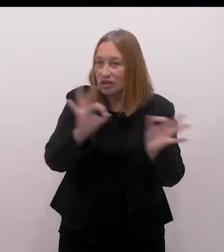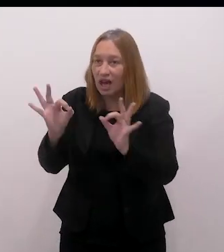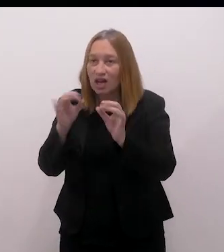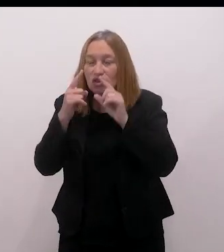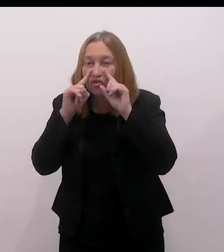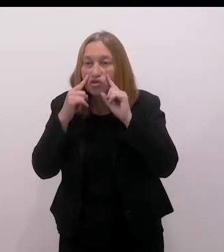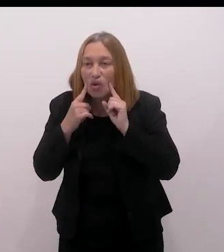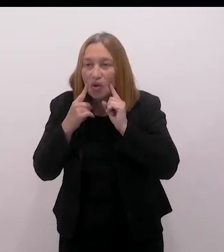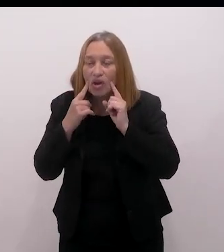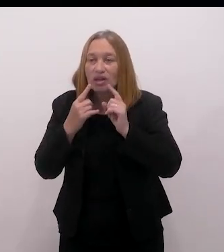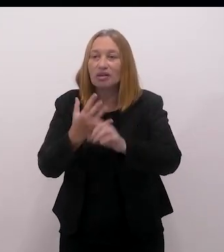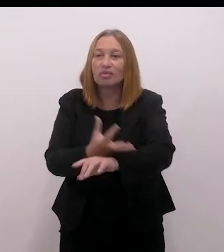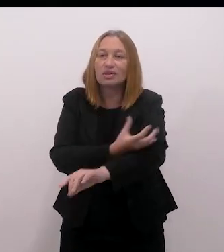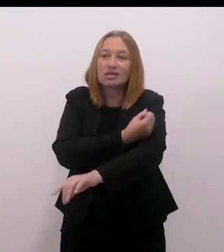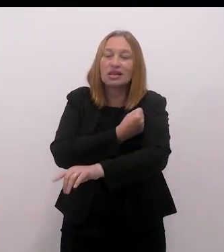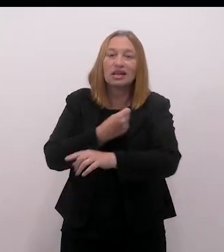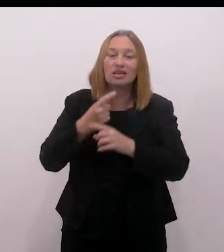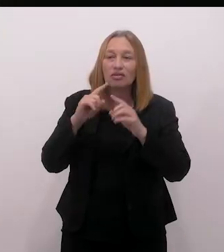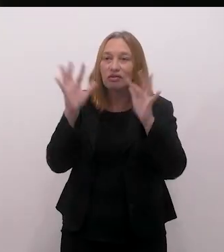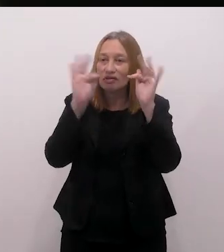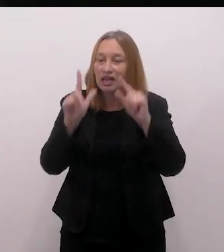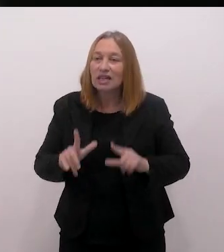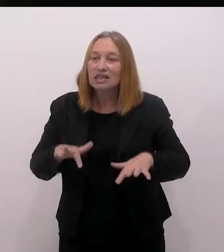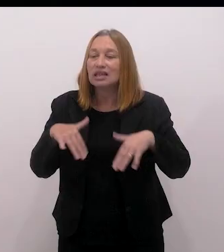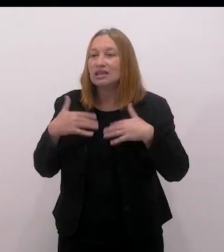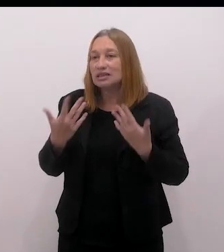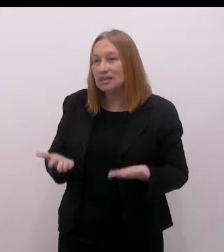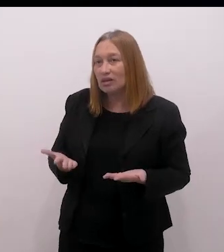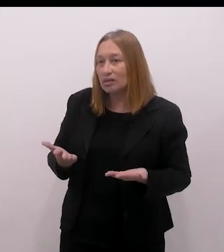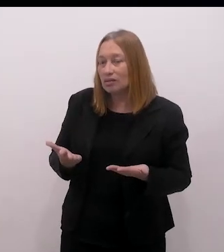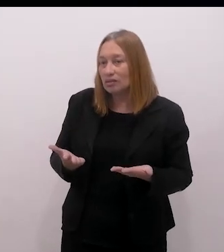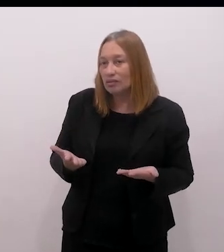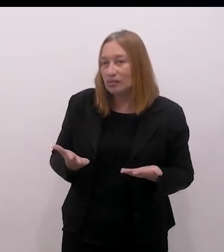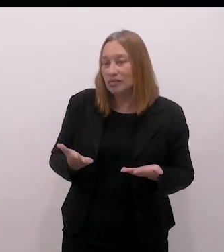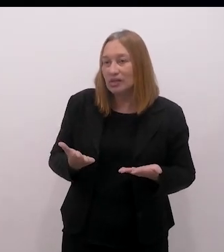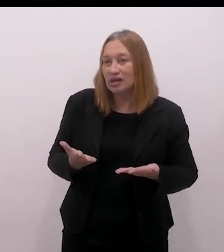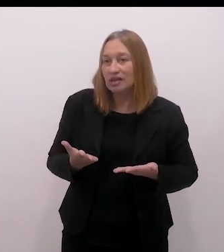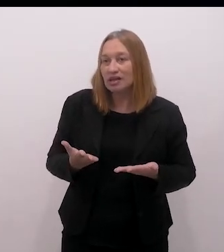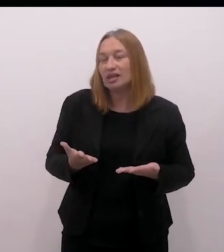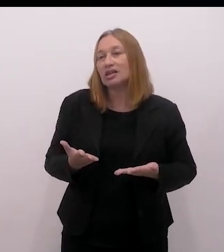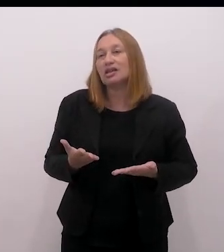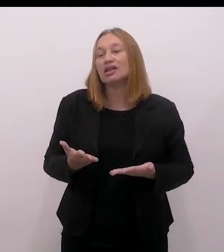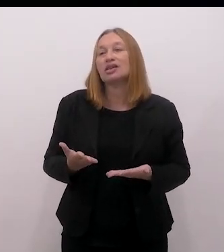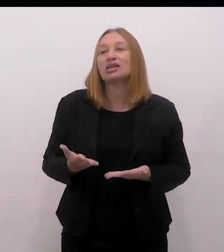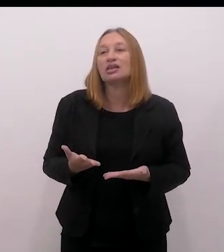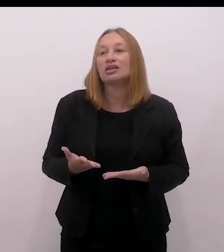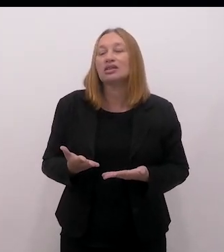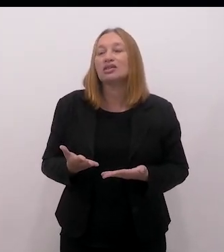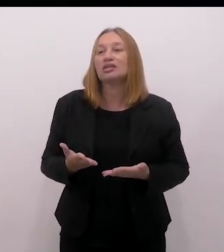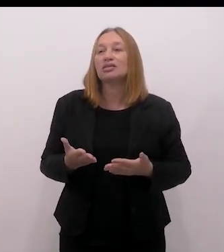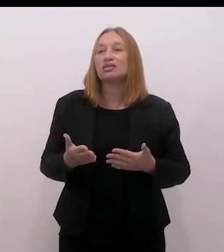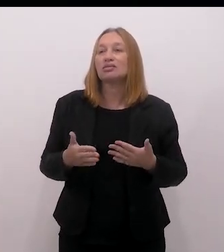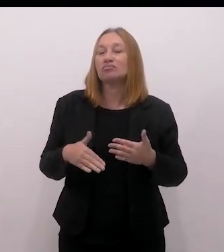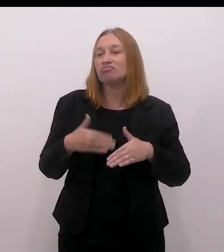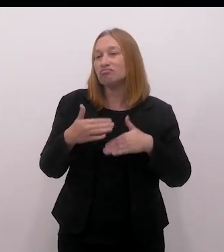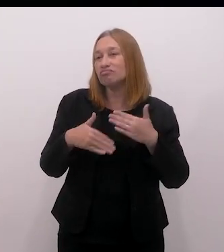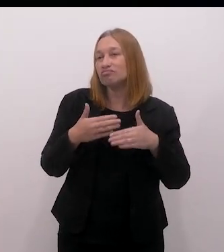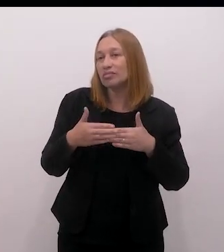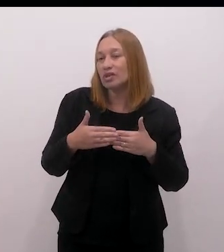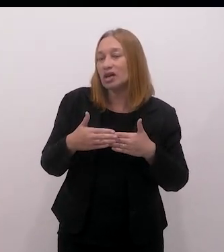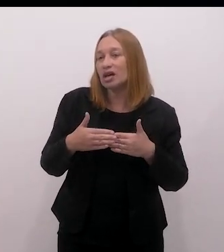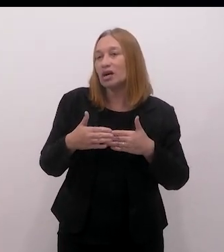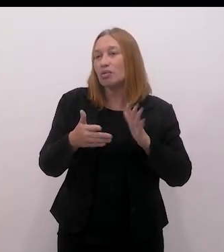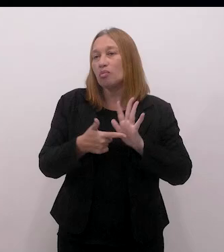quando a plateia está chorando, eu estou feliz. Então, assim, de uma certa forma, isso tem